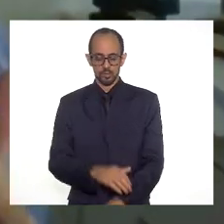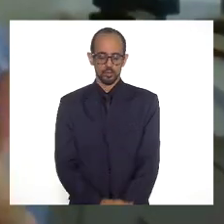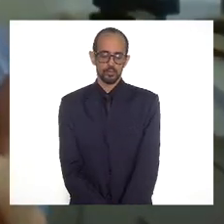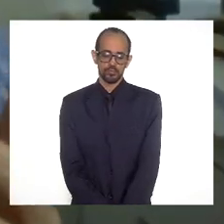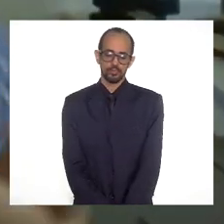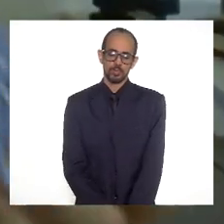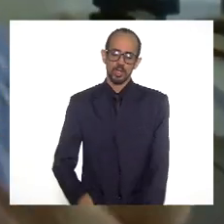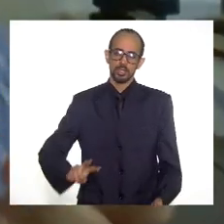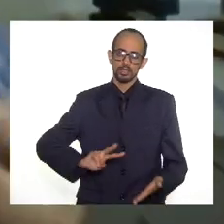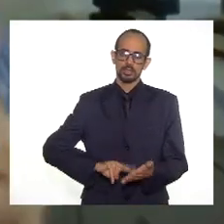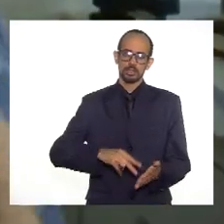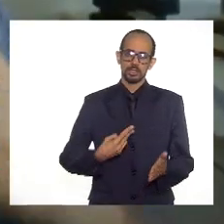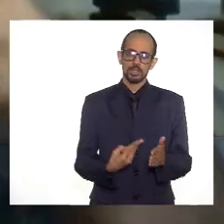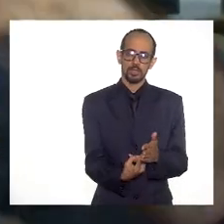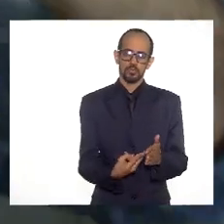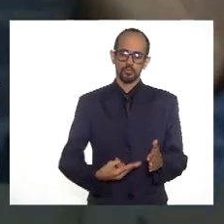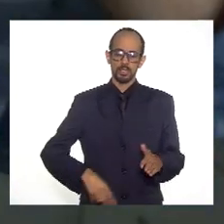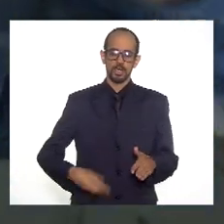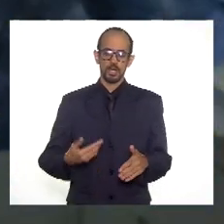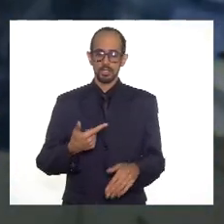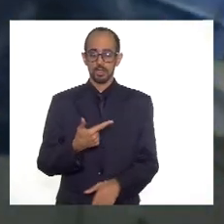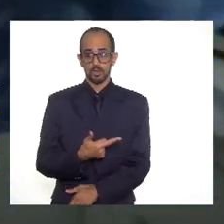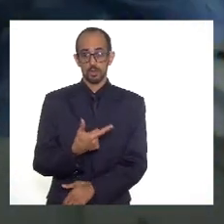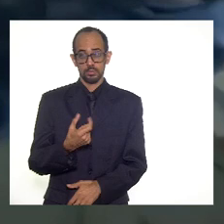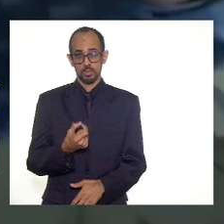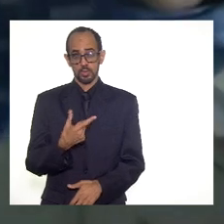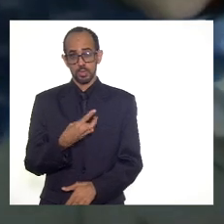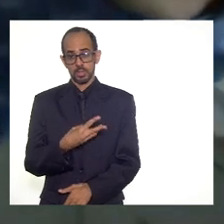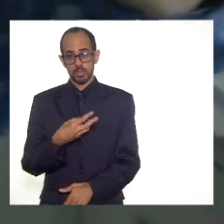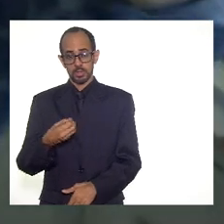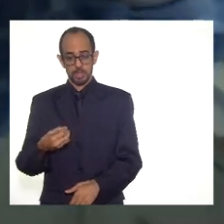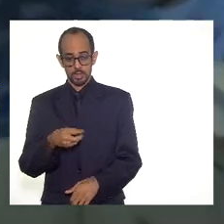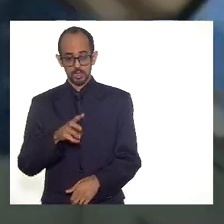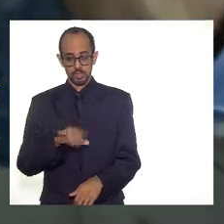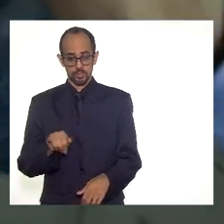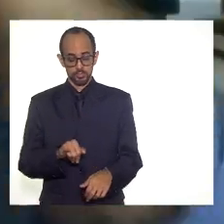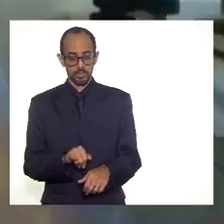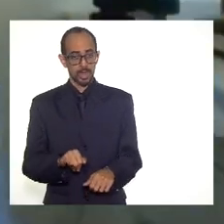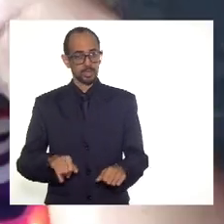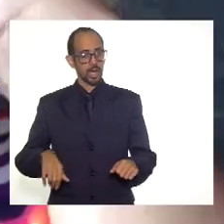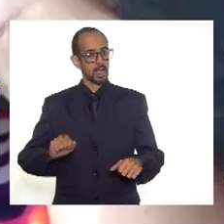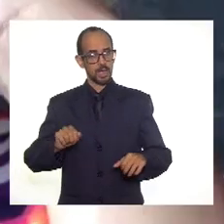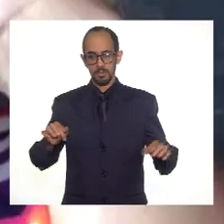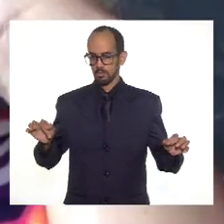dizer, no último ano, a gente estará pagando o serviço da dívida pleno,